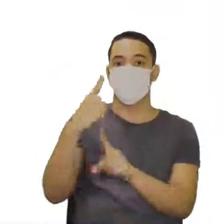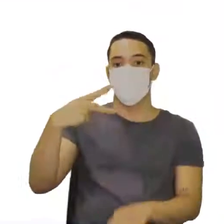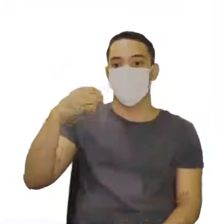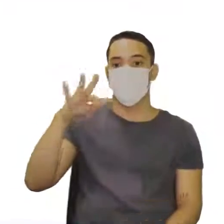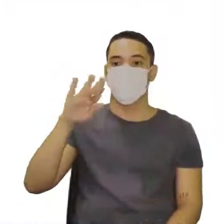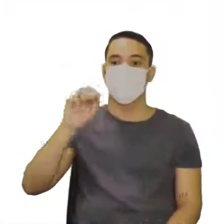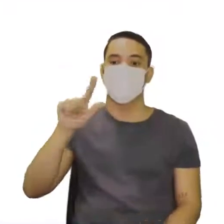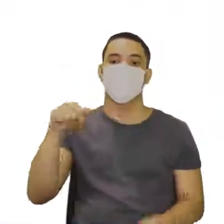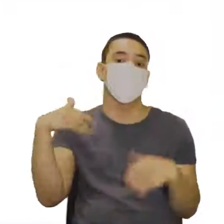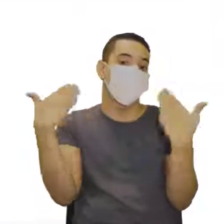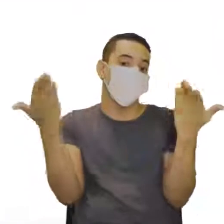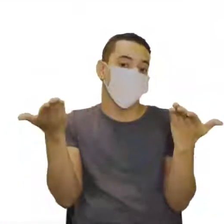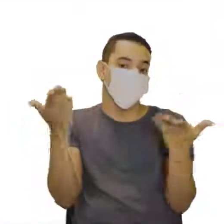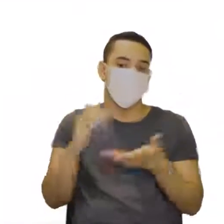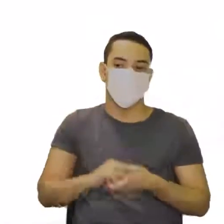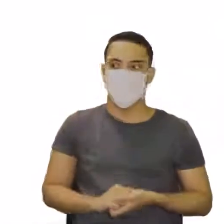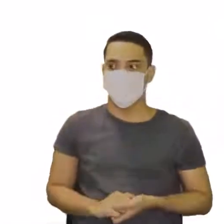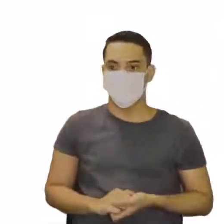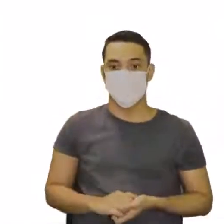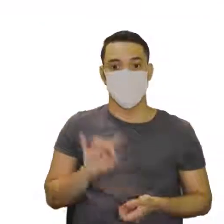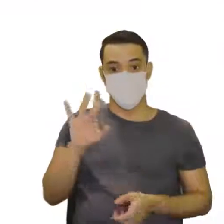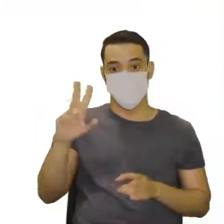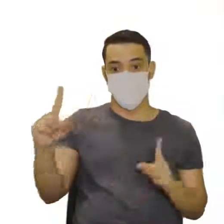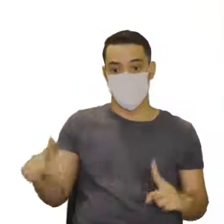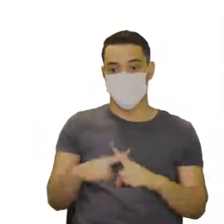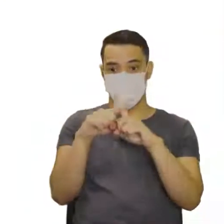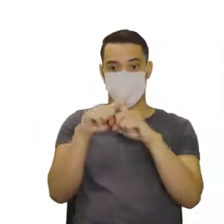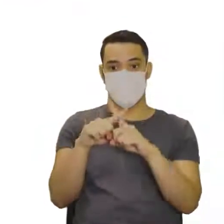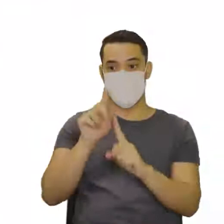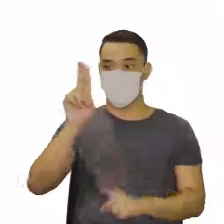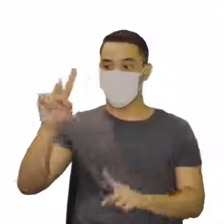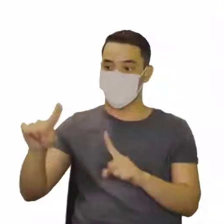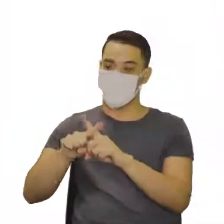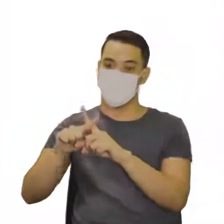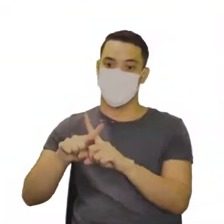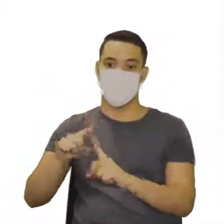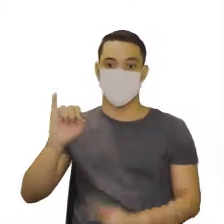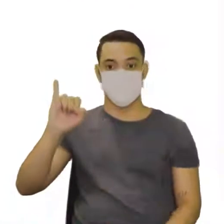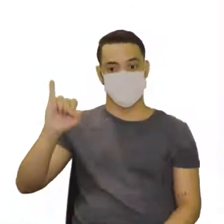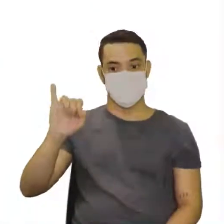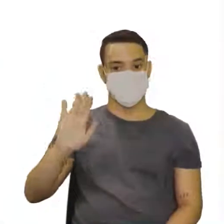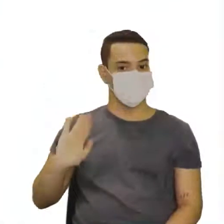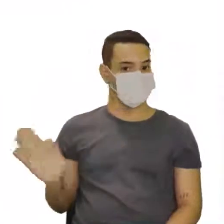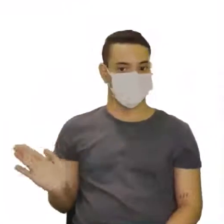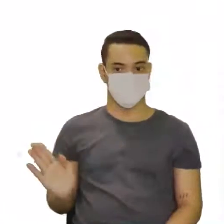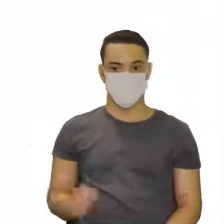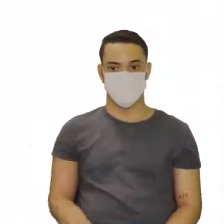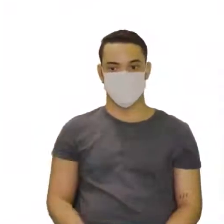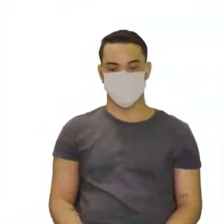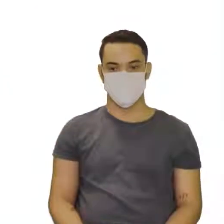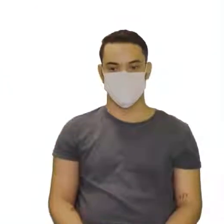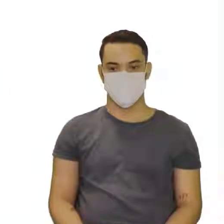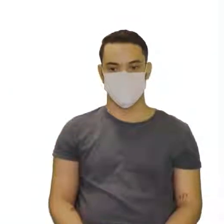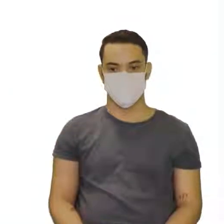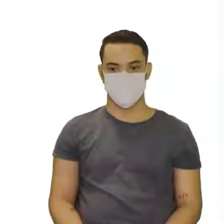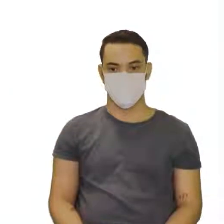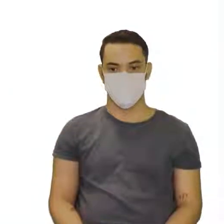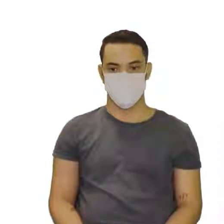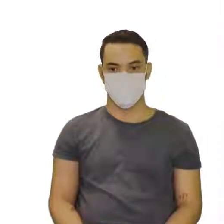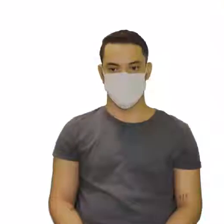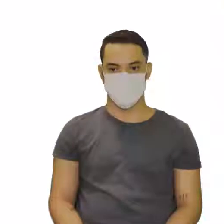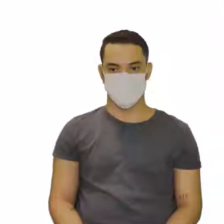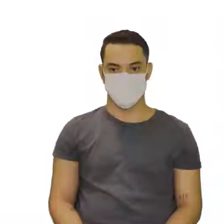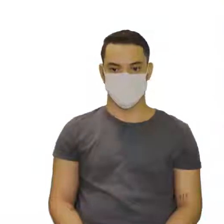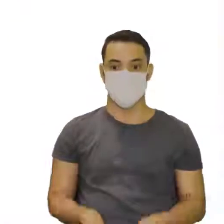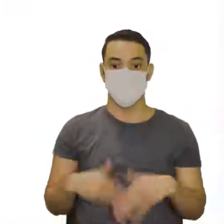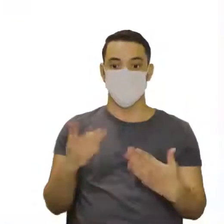gente faz? É só multiplicar a tensão vezes a corrente, que é o nosso pio. Então ali, ó, nós